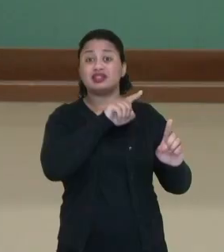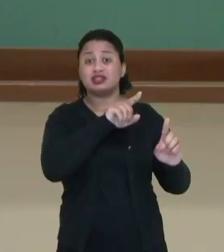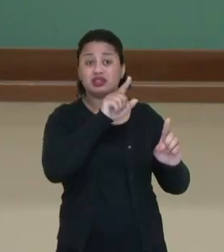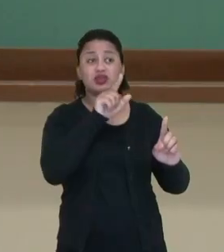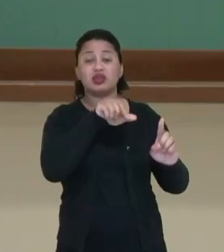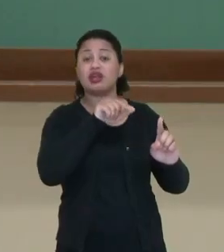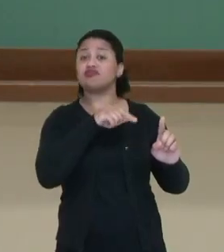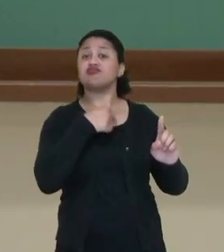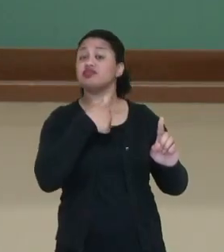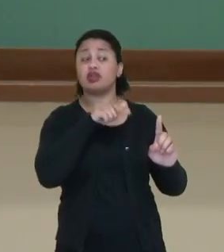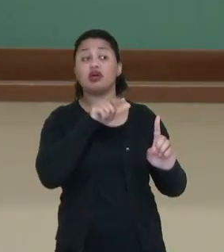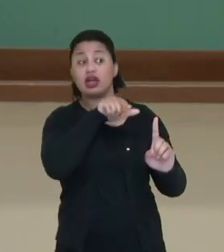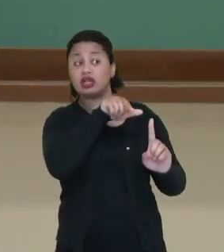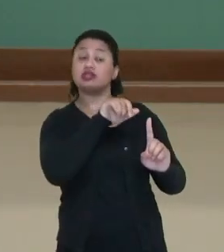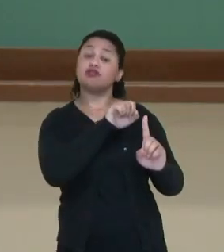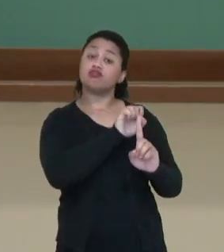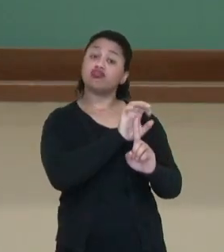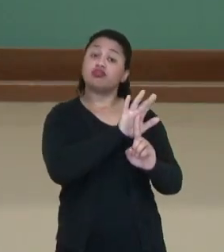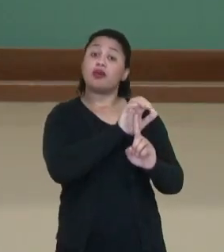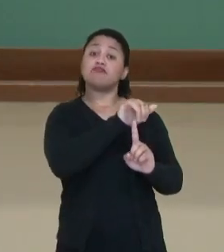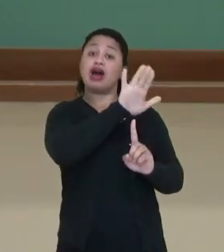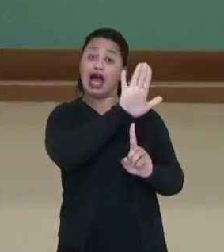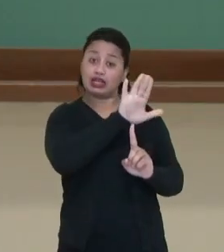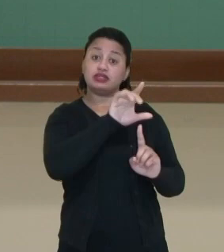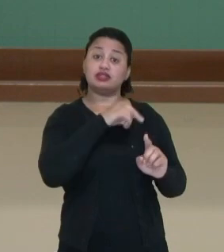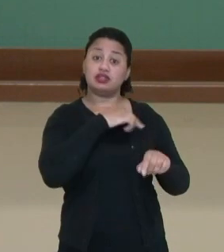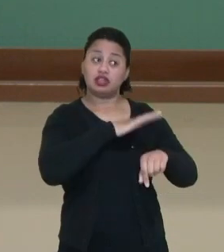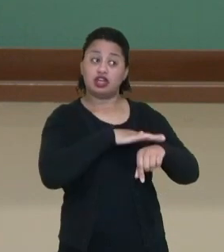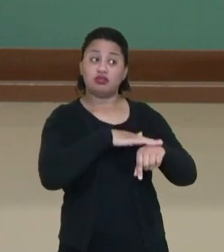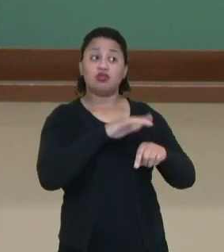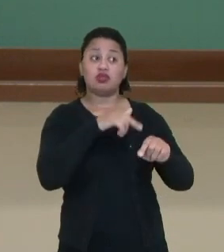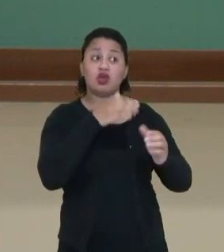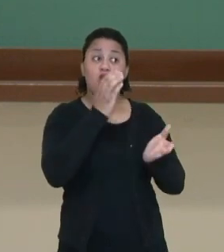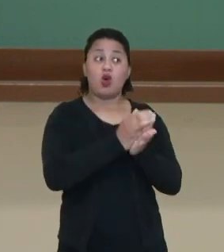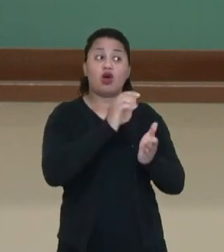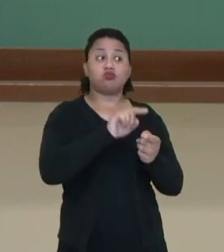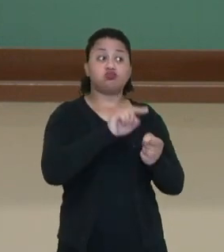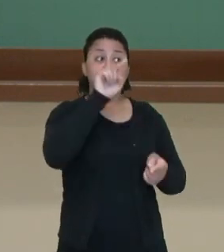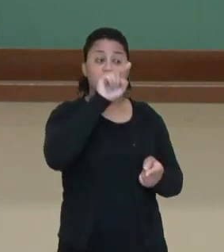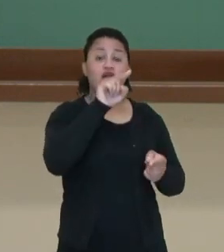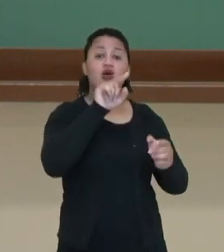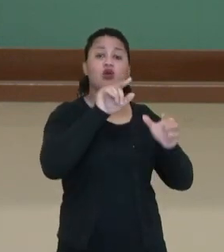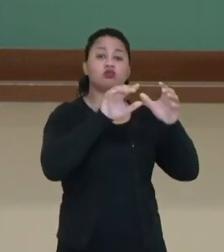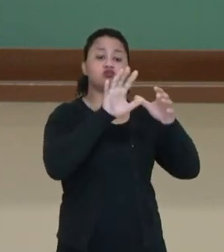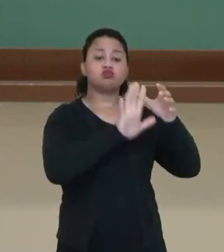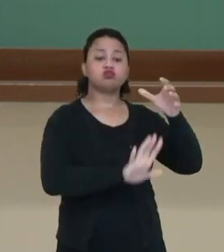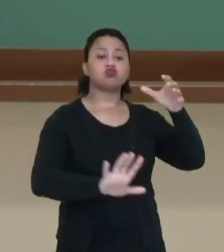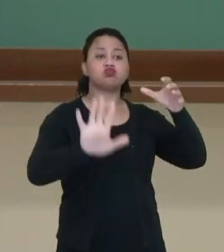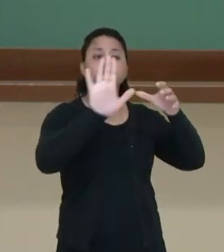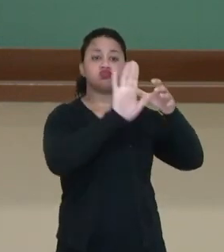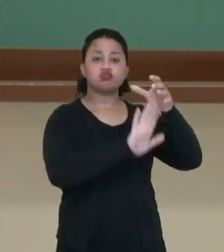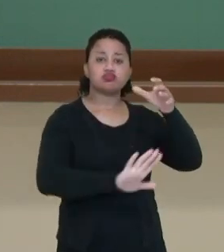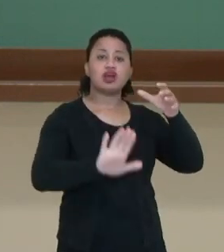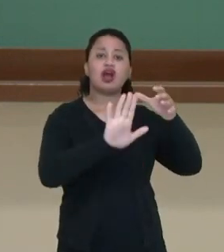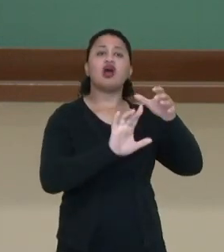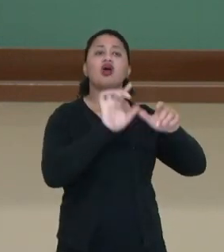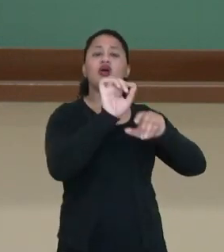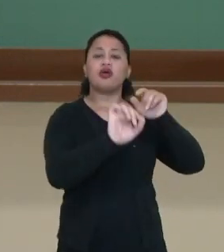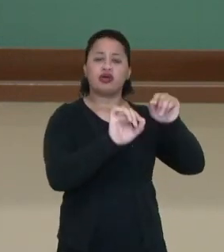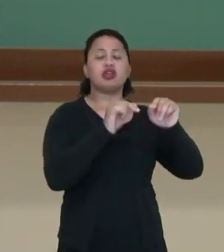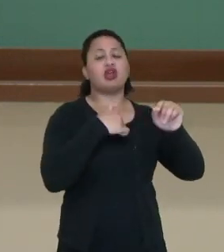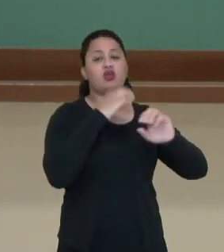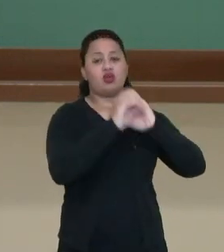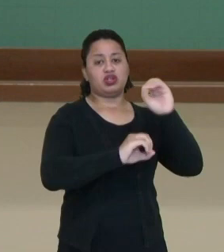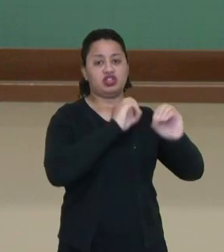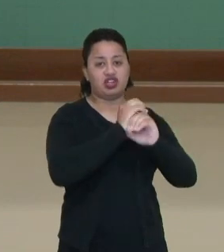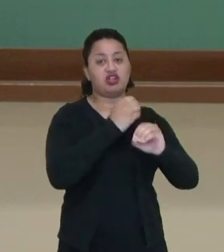rapidamente apagou, né? Porque aqui o copo maior ocupou, então, um tempo maior com